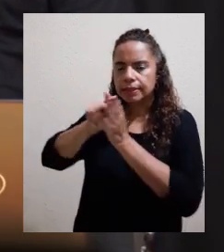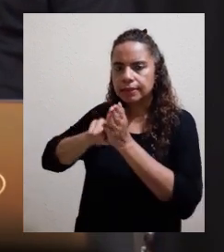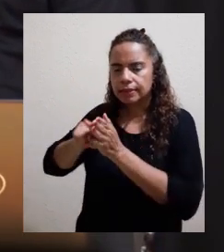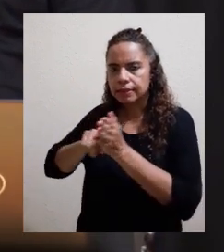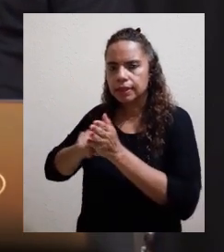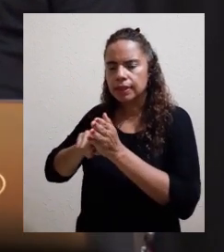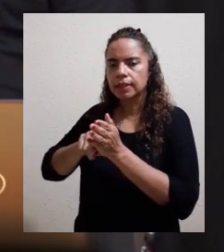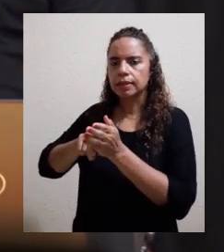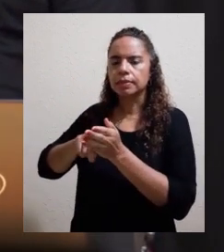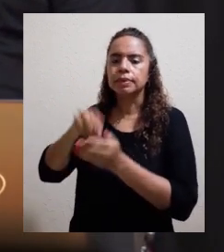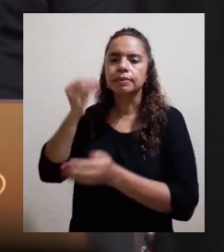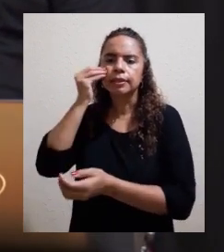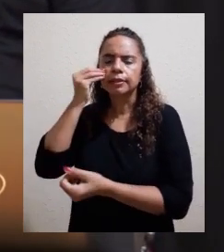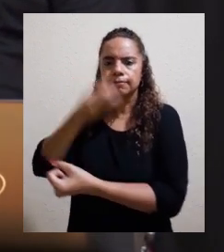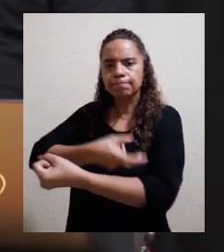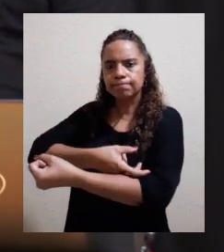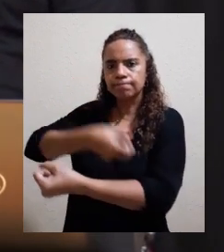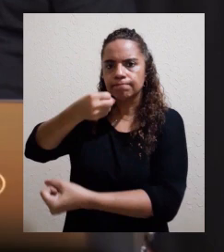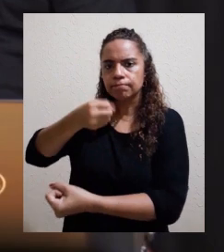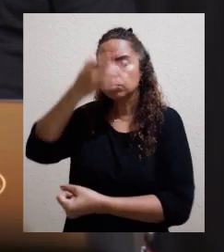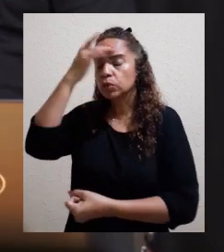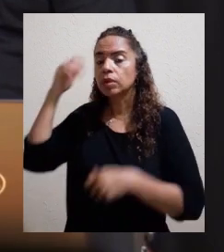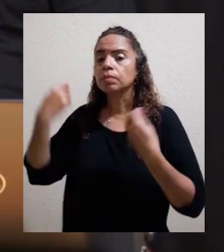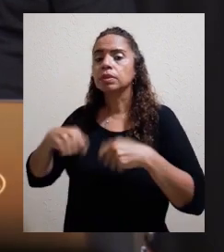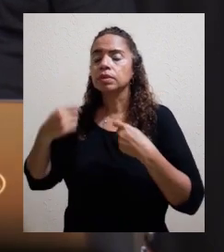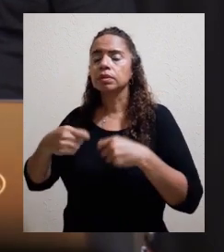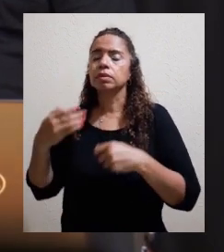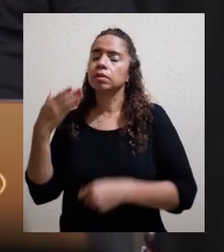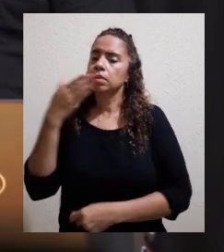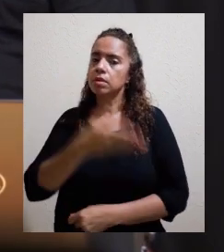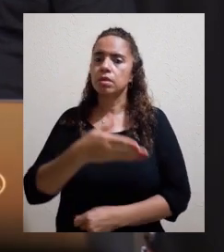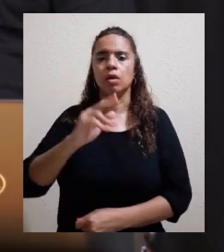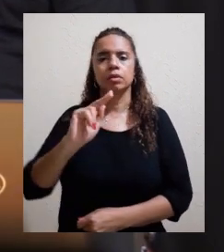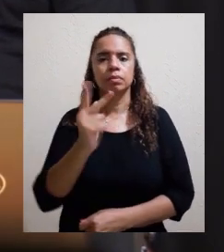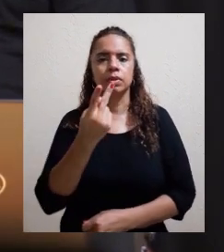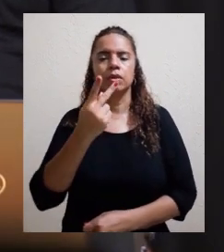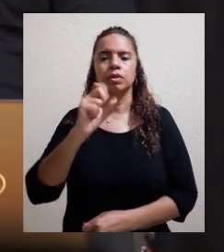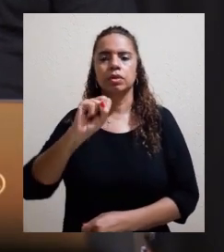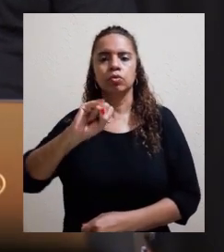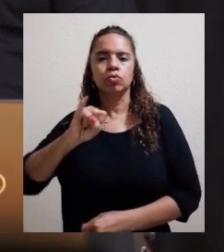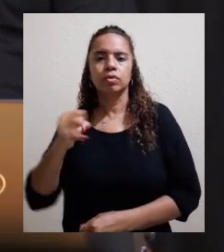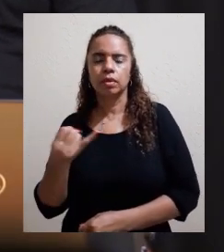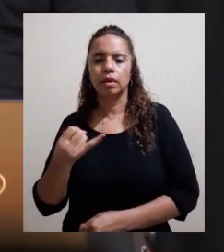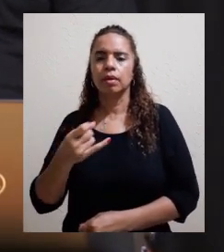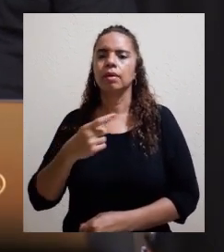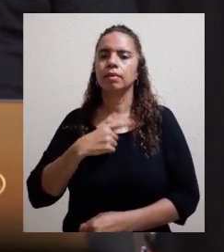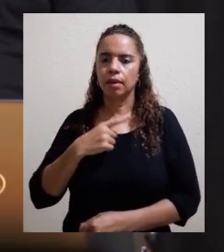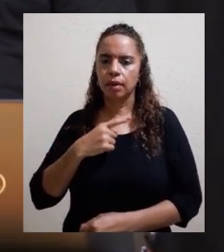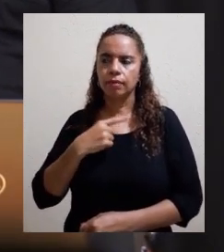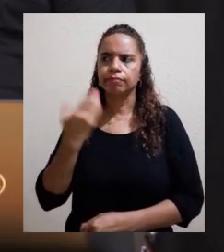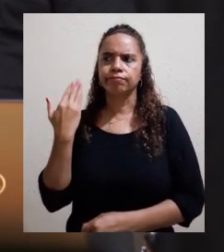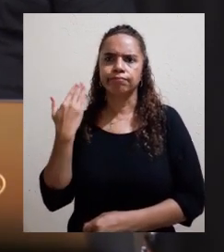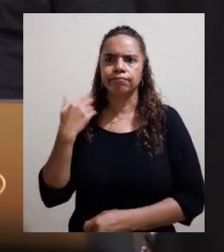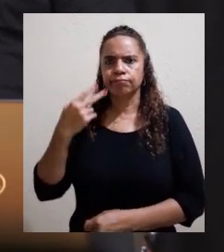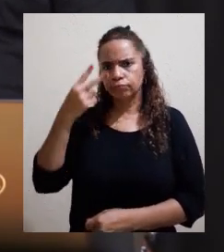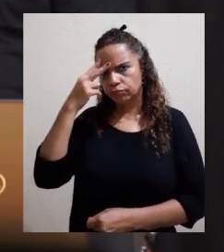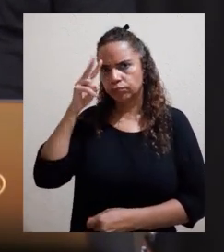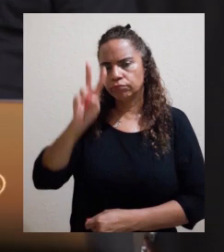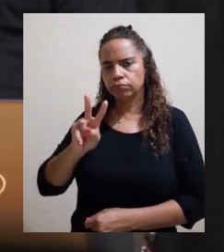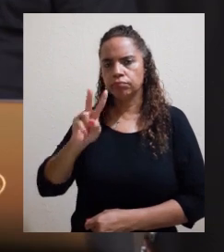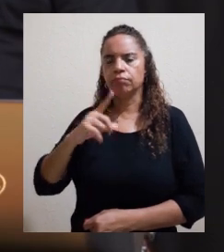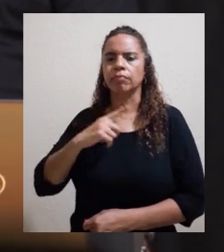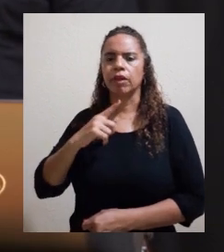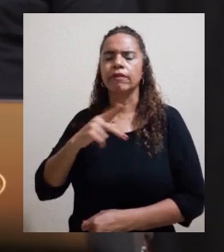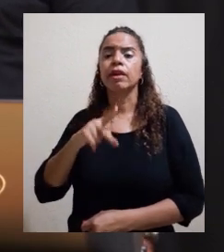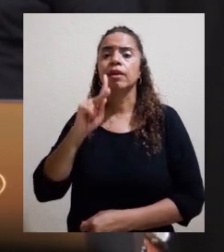considerados casos suspeitos que estão precisando procurar o hospital lá, que teve uma hora que aí, nos últimos 2